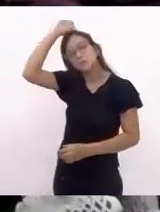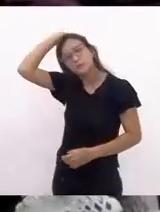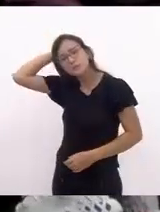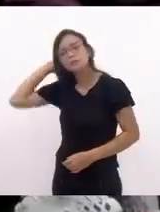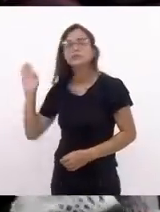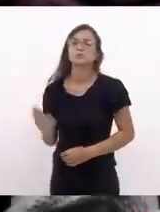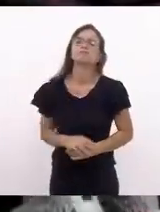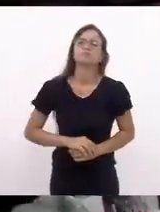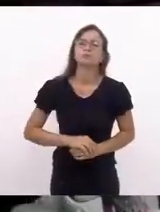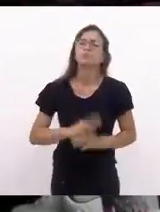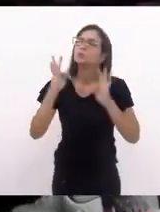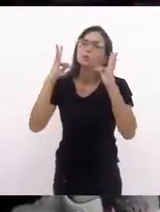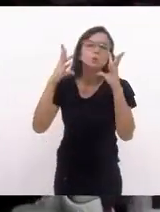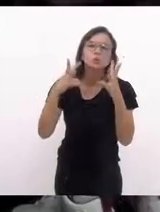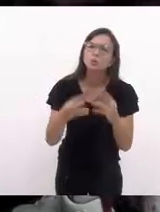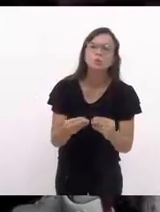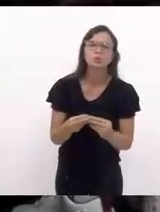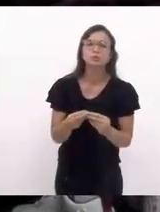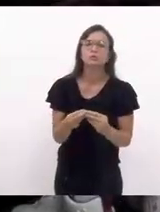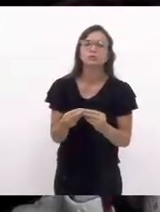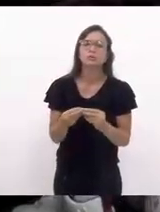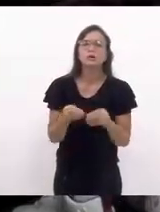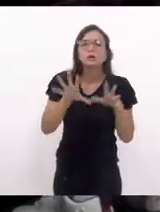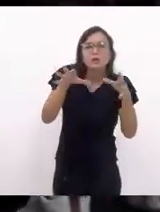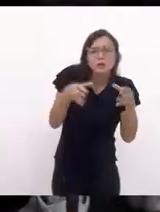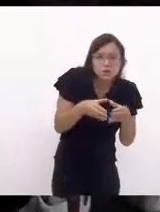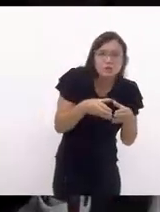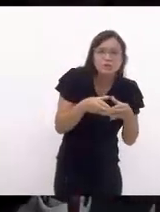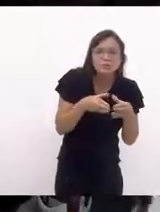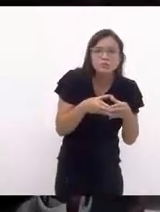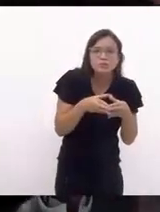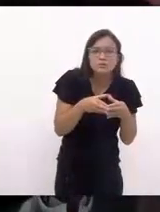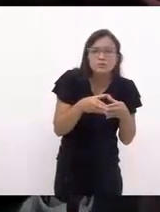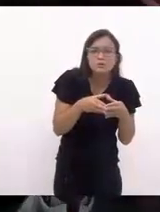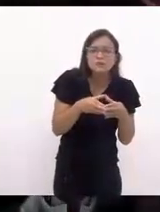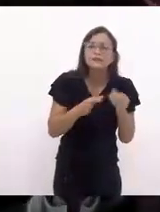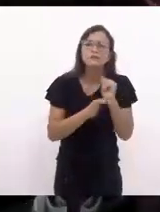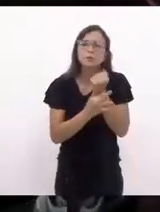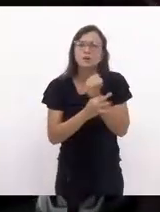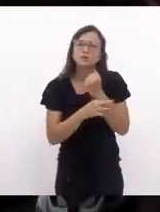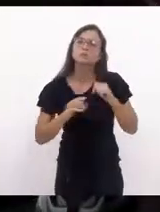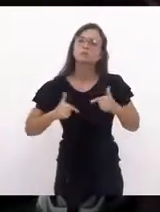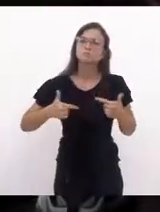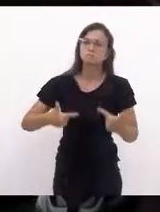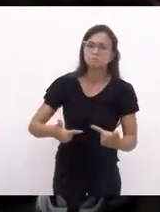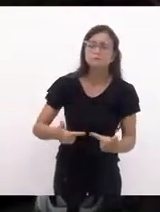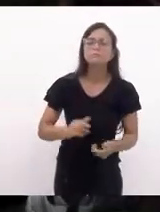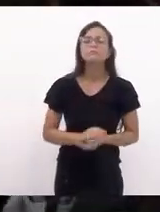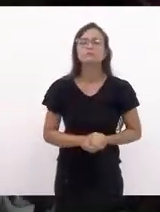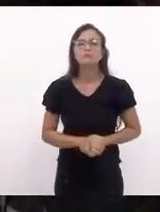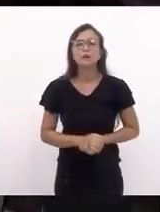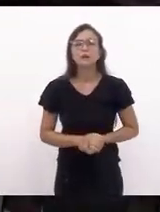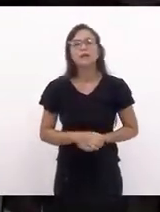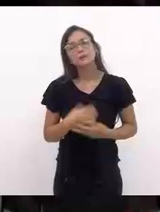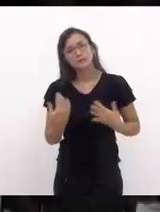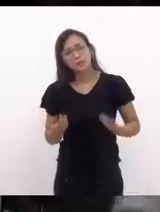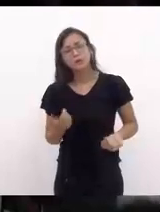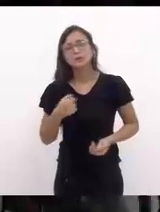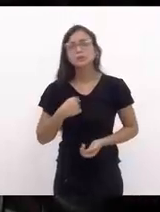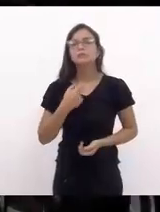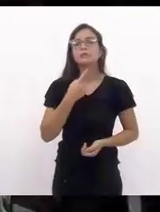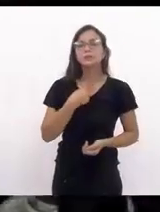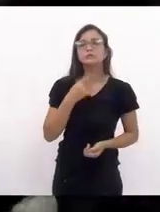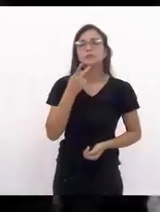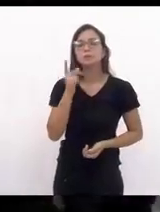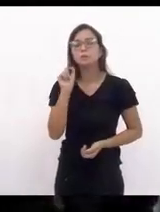né a classe A gente segurança todas agente de segurança então eles vão querer dizer hoje